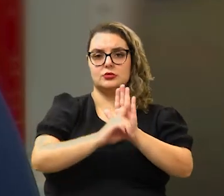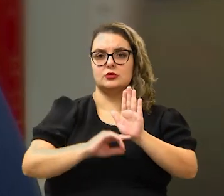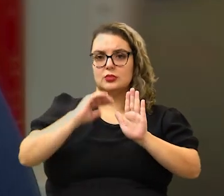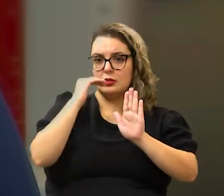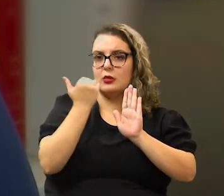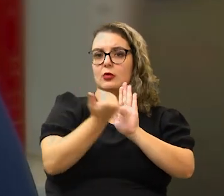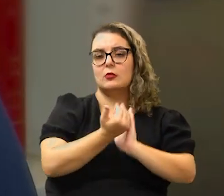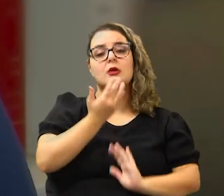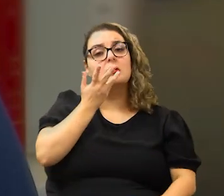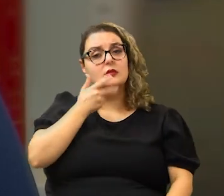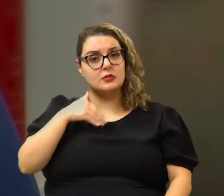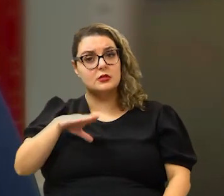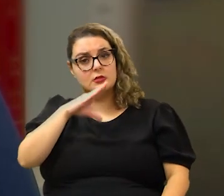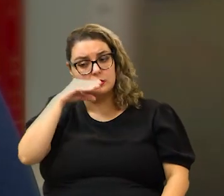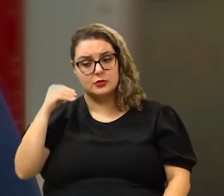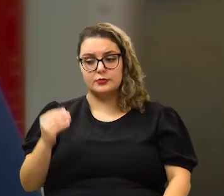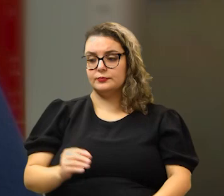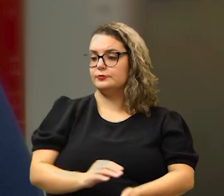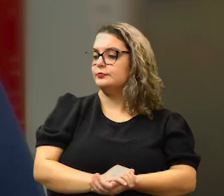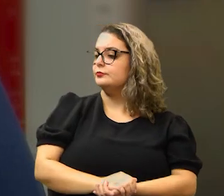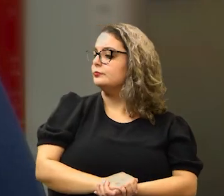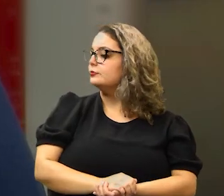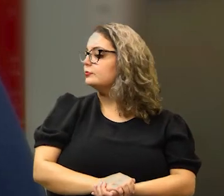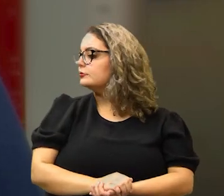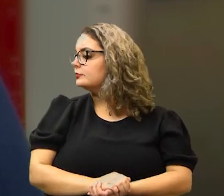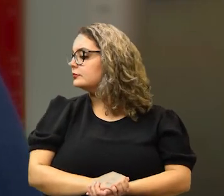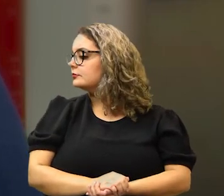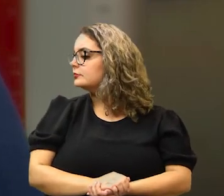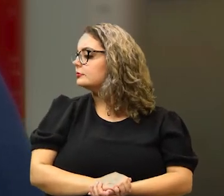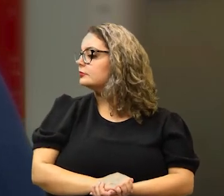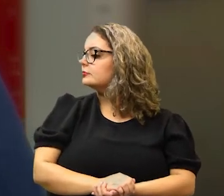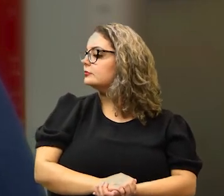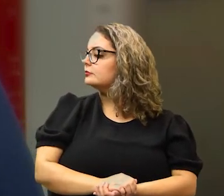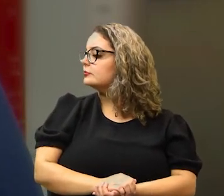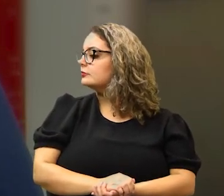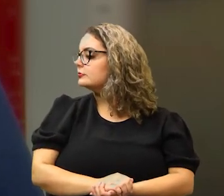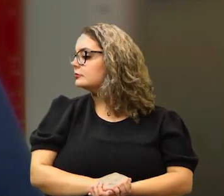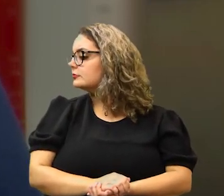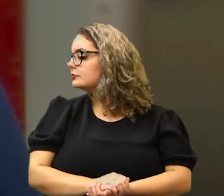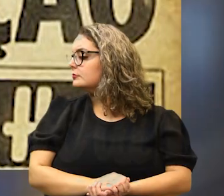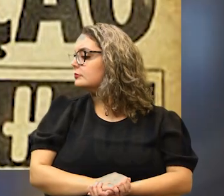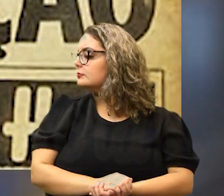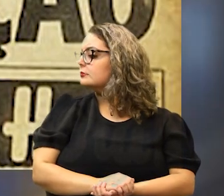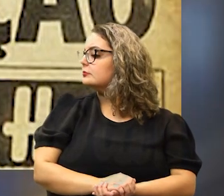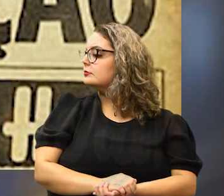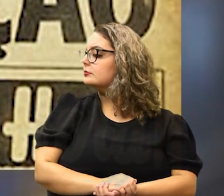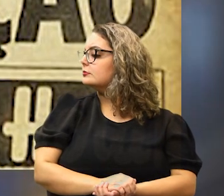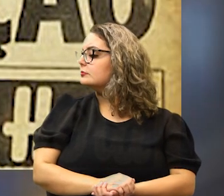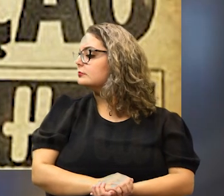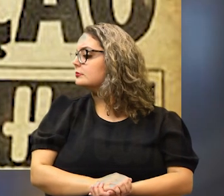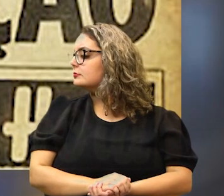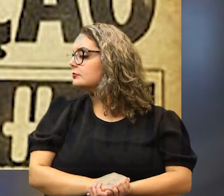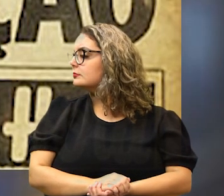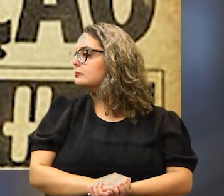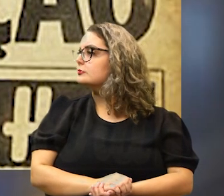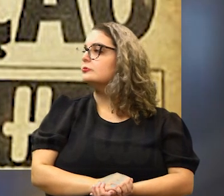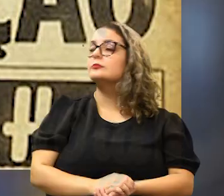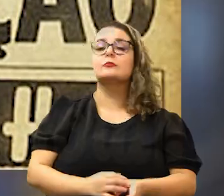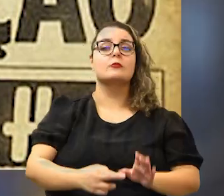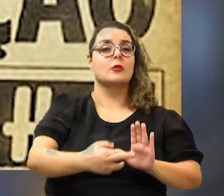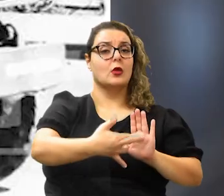O regimento interno que a Câmara tinha até então era de 1978, então era um regimento que foi criado durante a ditadura